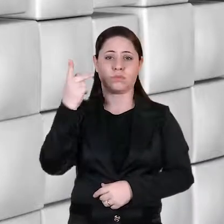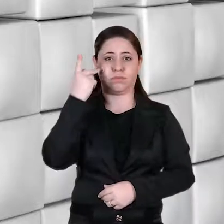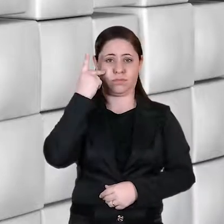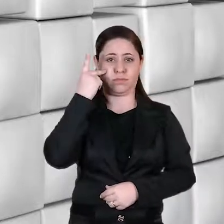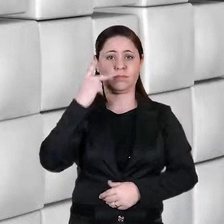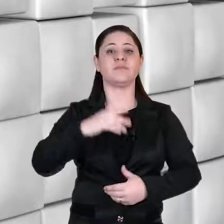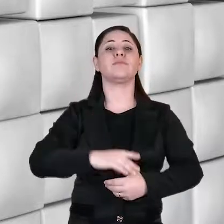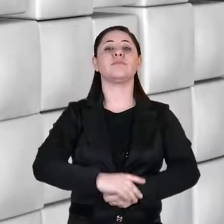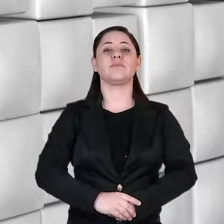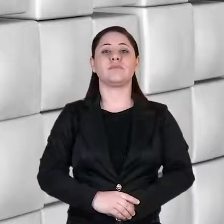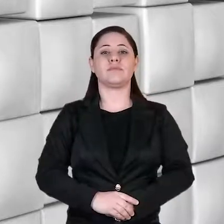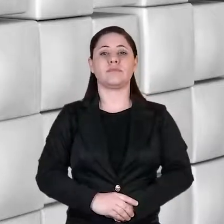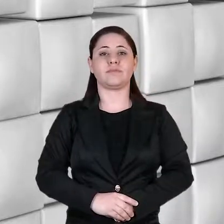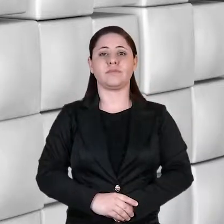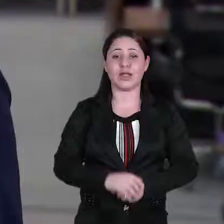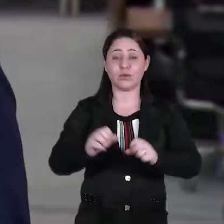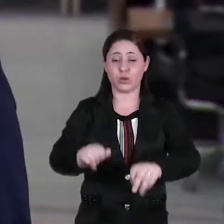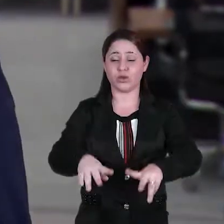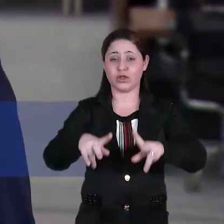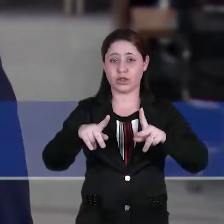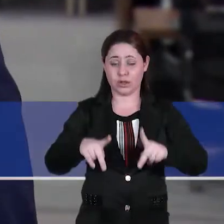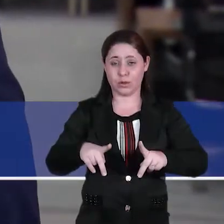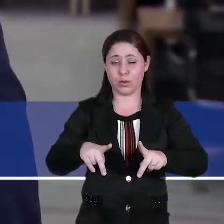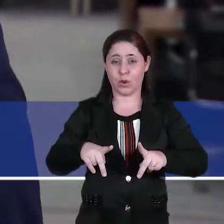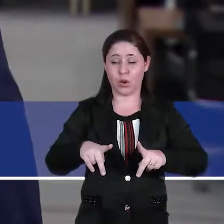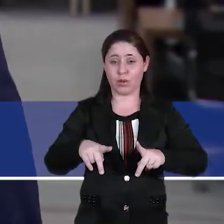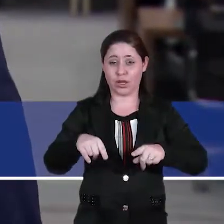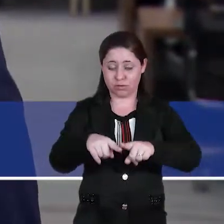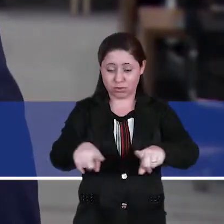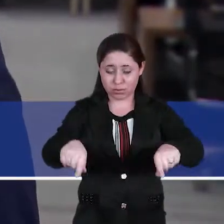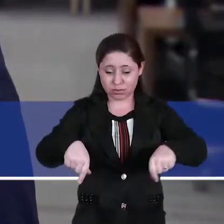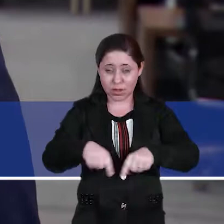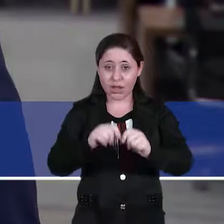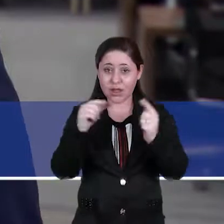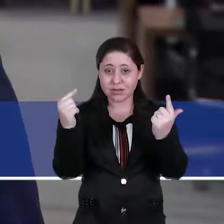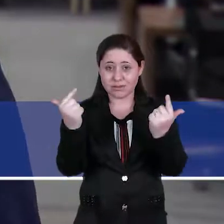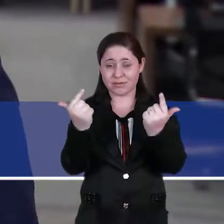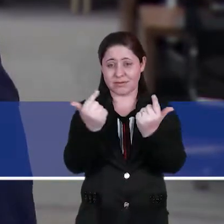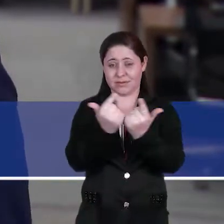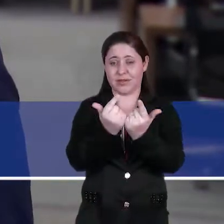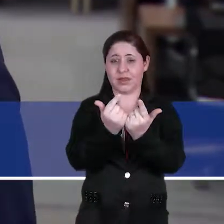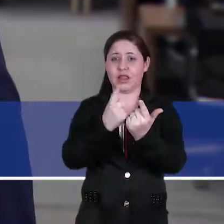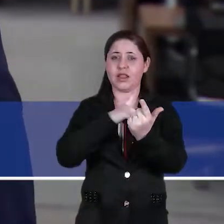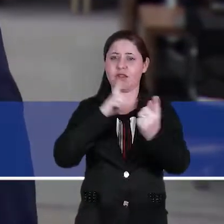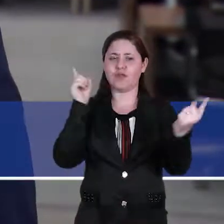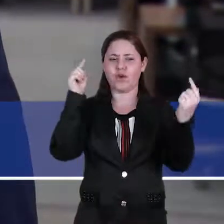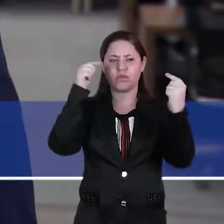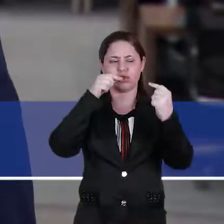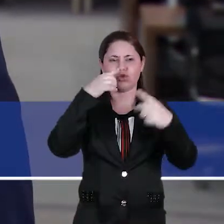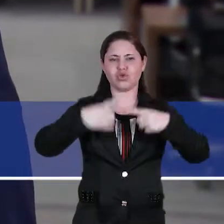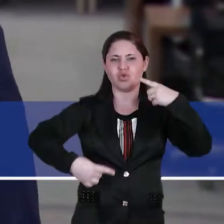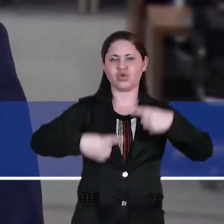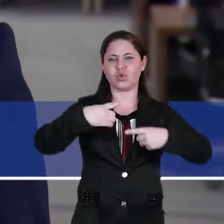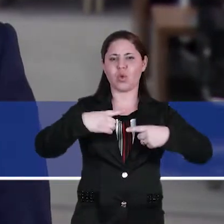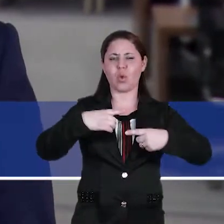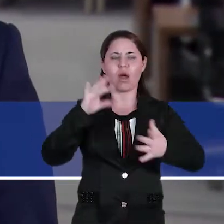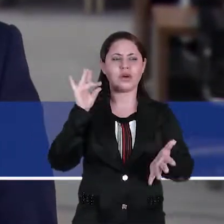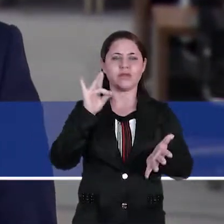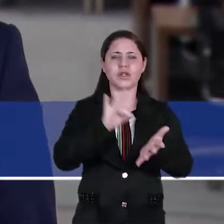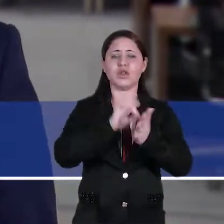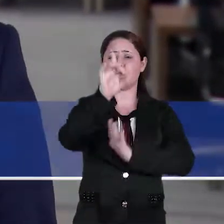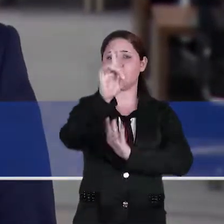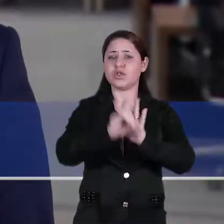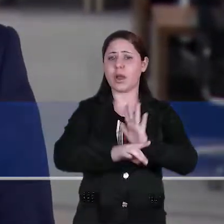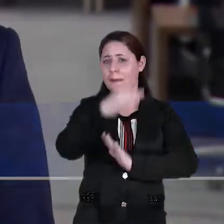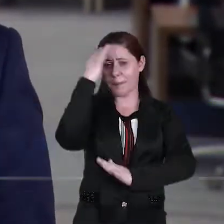Capitão Contar e João Henrique. Uma audiência pública realizada no plenário Júlio Maia, aqui na Assembleia Legislativa, teve como objetivo discutir